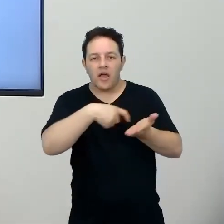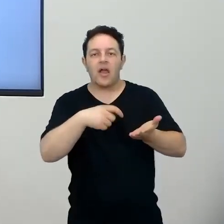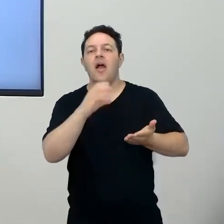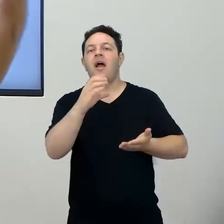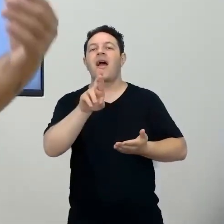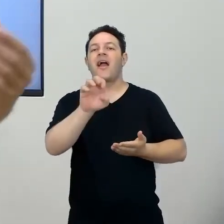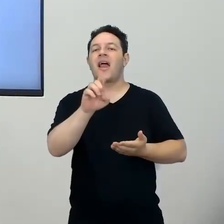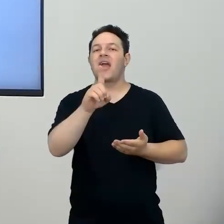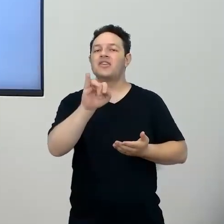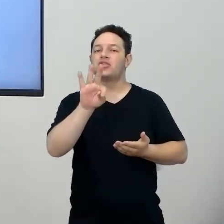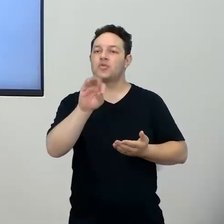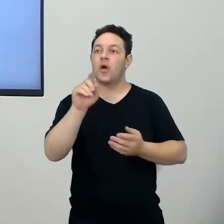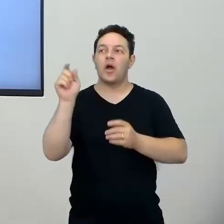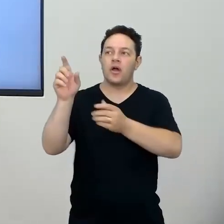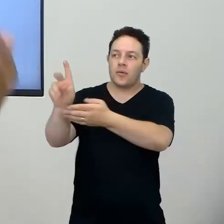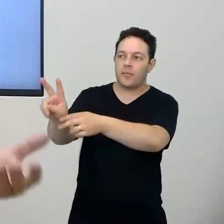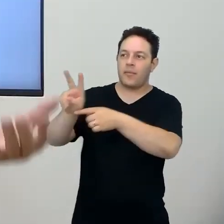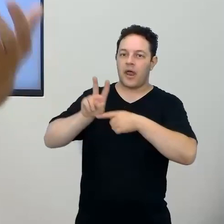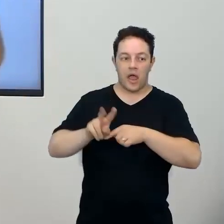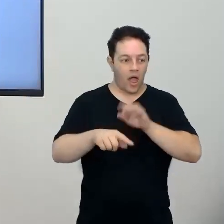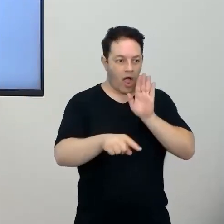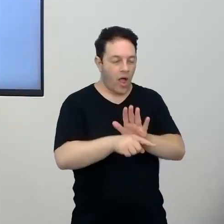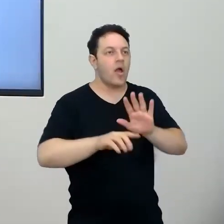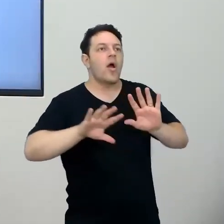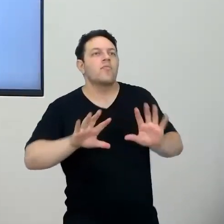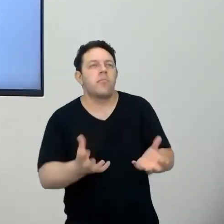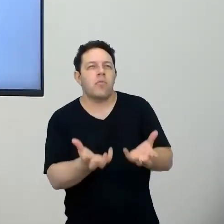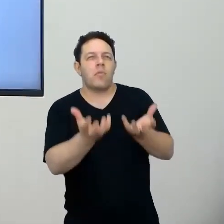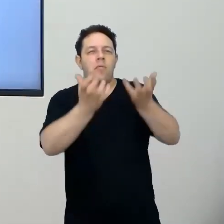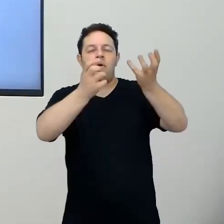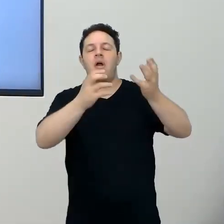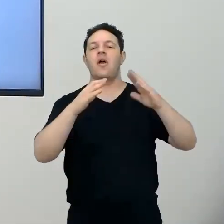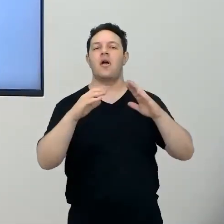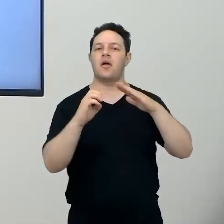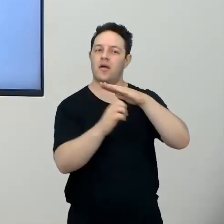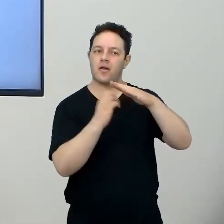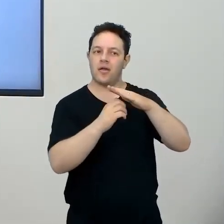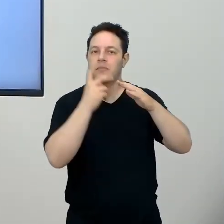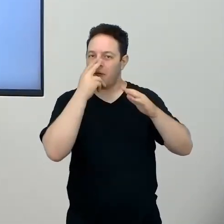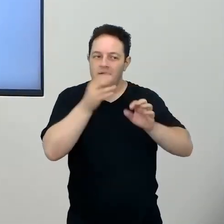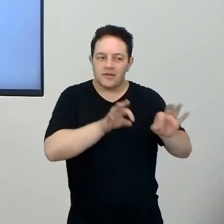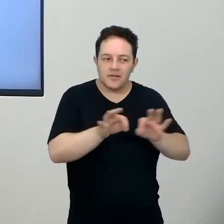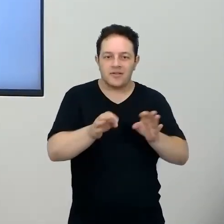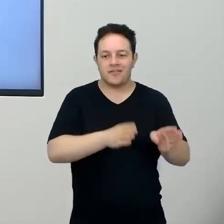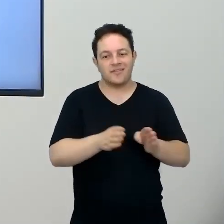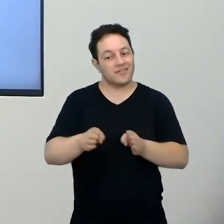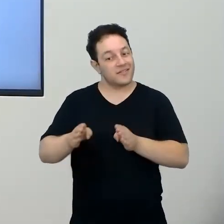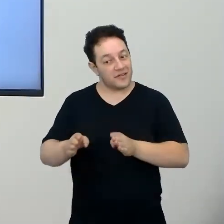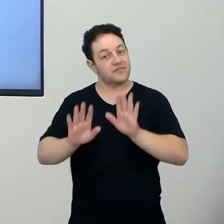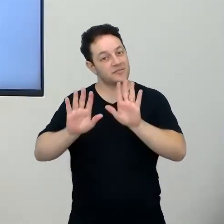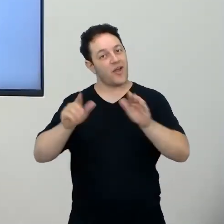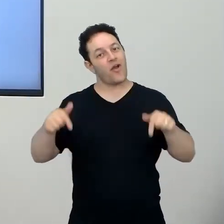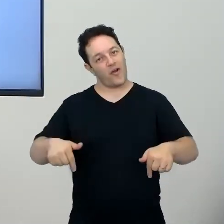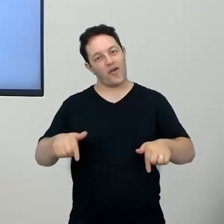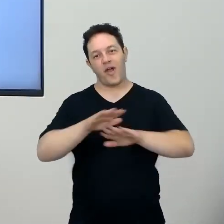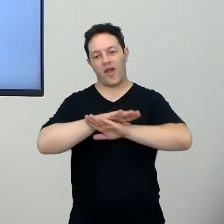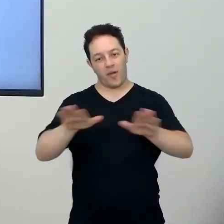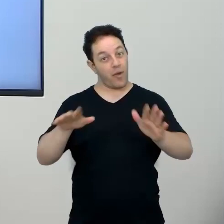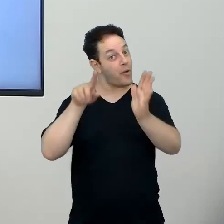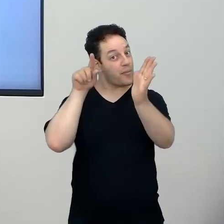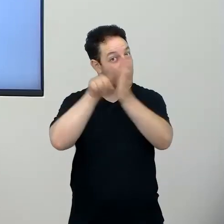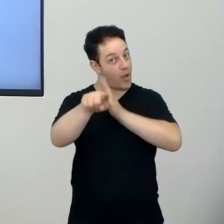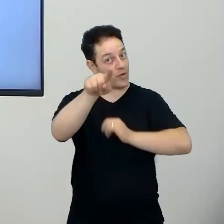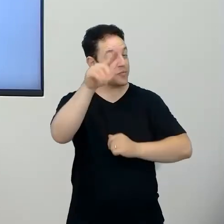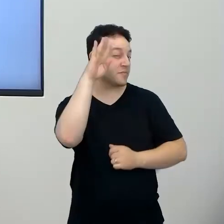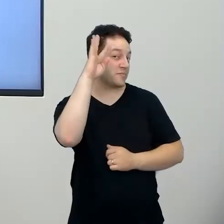banco para poder reerguer agora de uma forma planejada para que isso desse certo. Bom, a gente vai ficando por aqui, essa pergunta fica